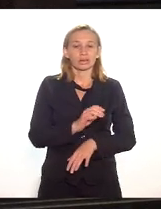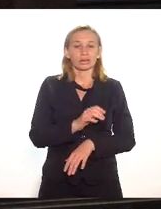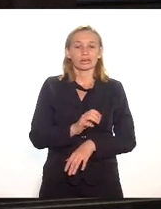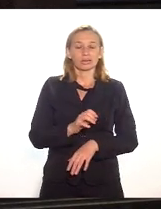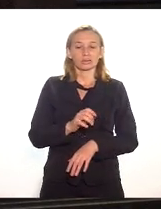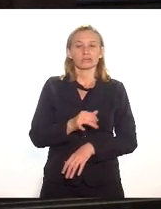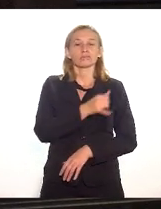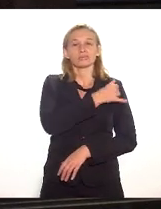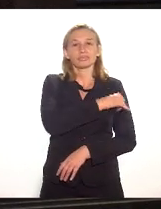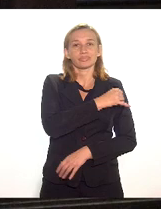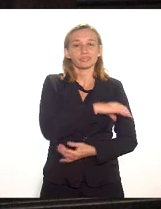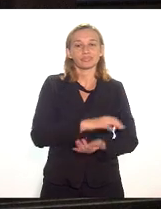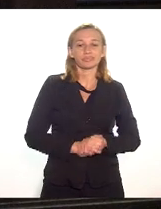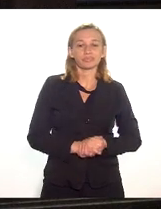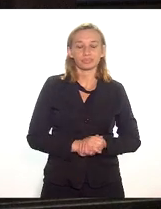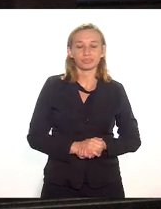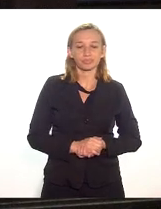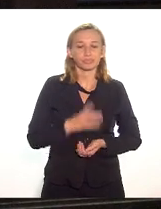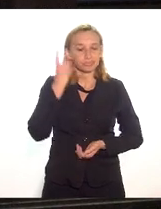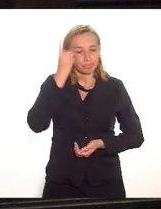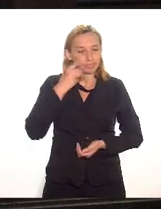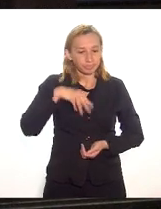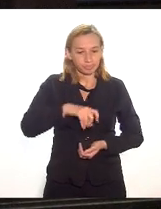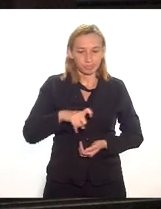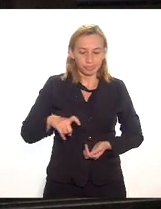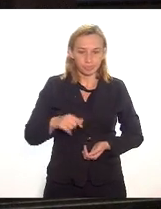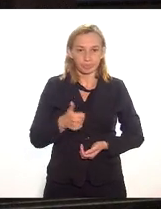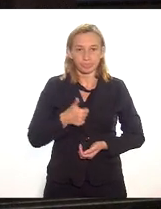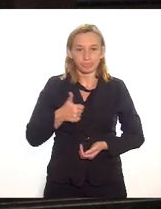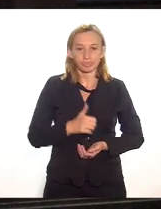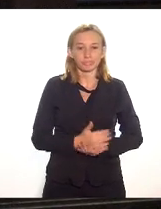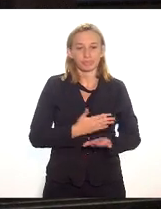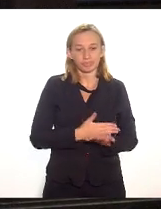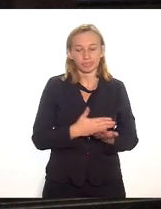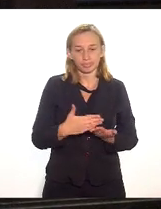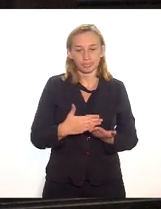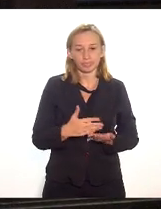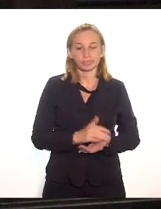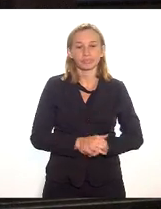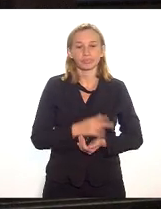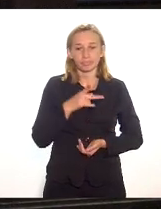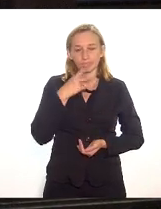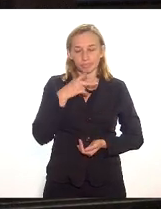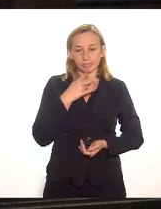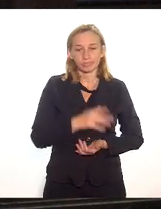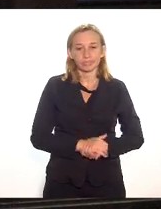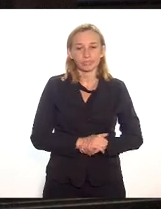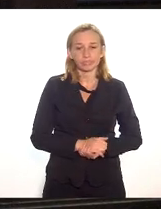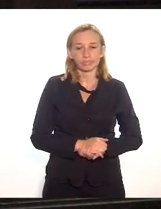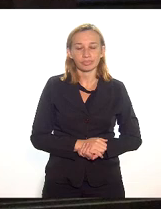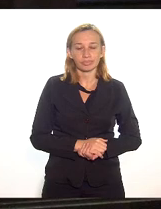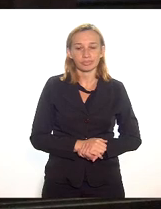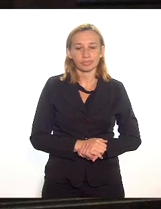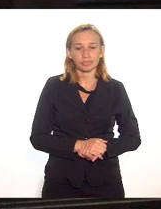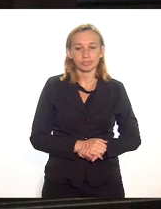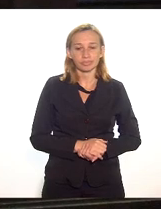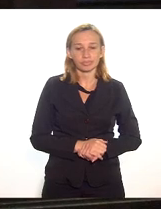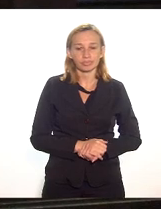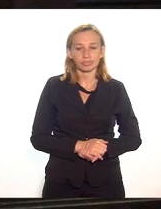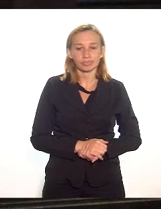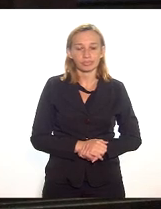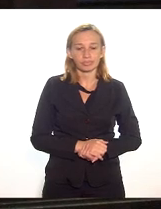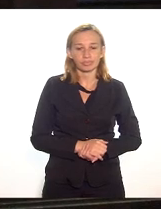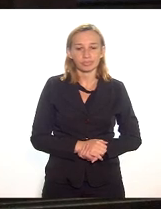Eu quero, deputado Maxi Lemos, primeiro iniciar essa minha intervenção cumprimentando